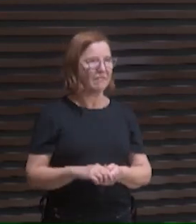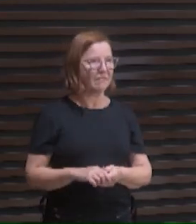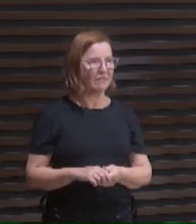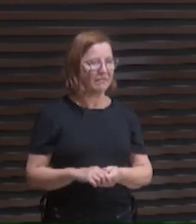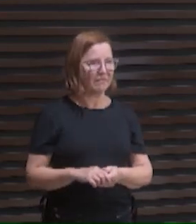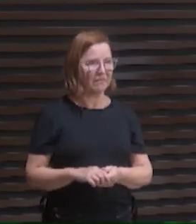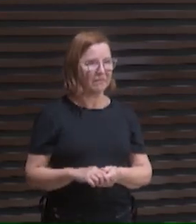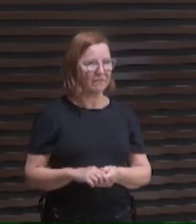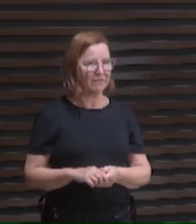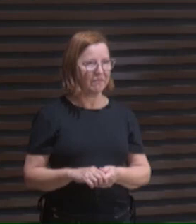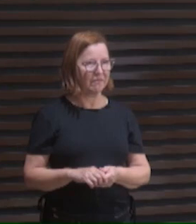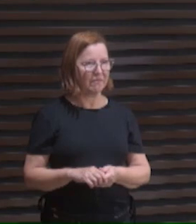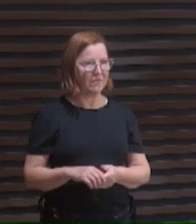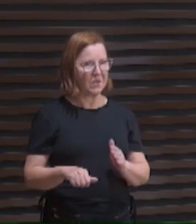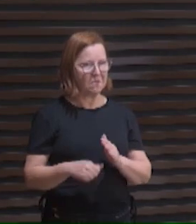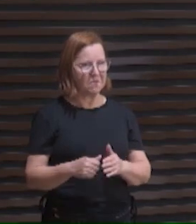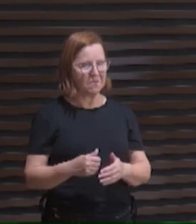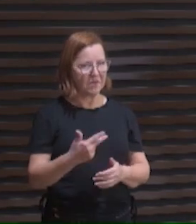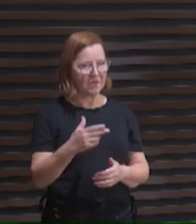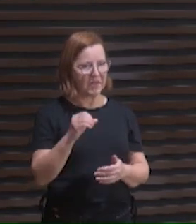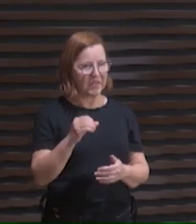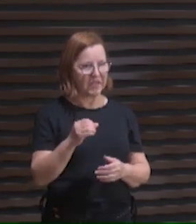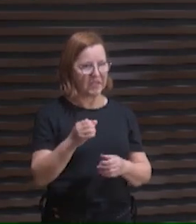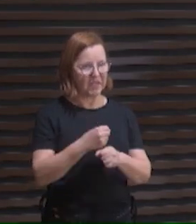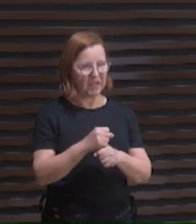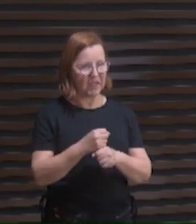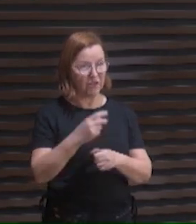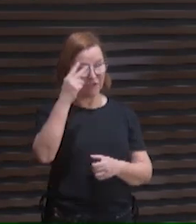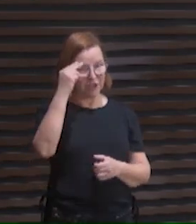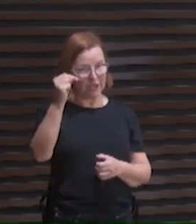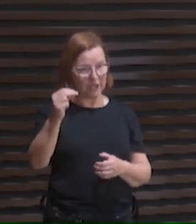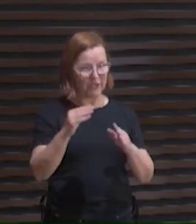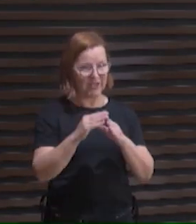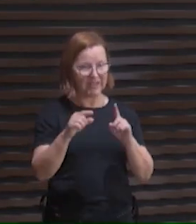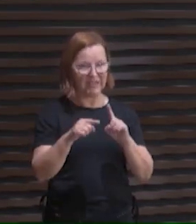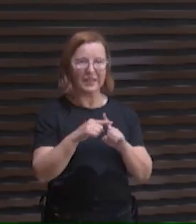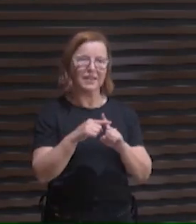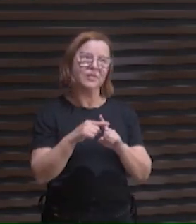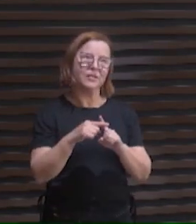primeiros 30 anos de história da igreja,